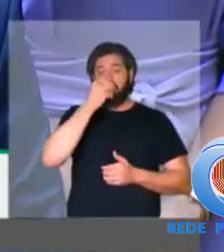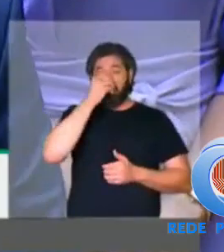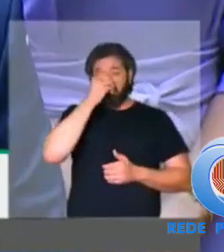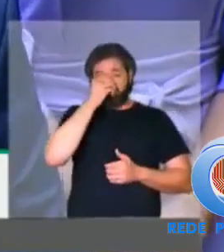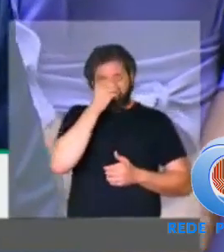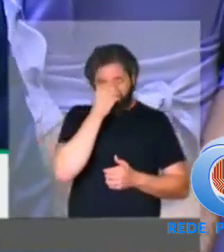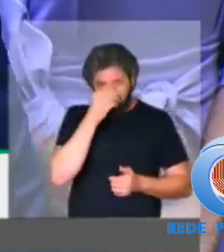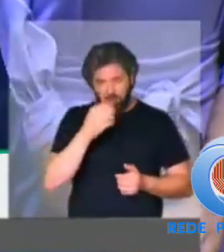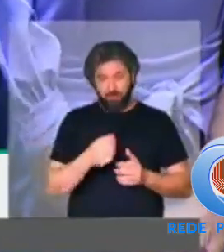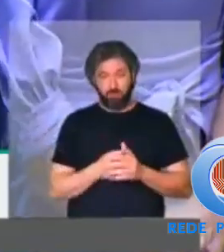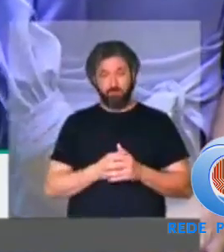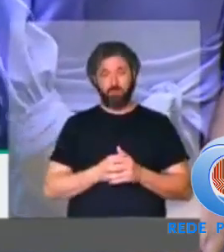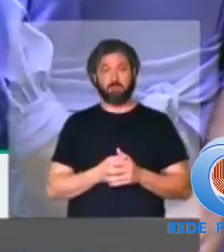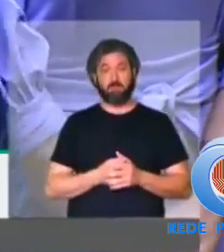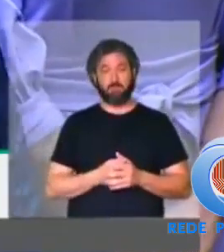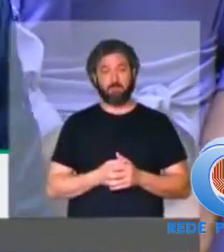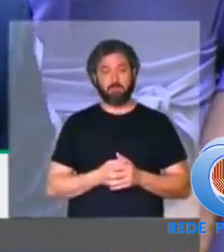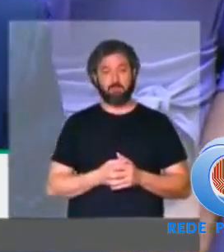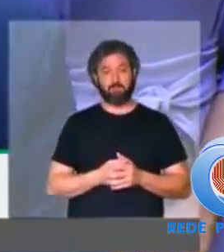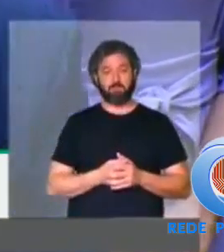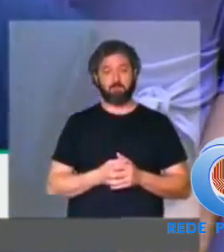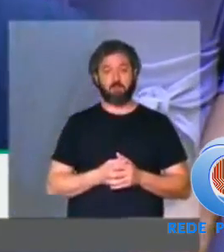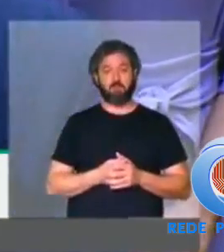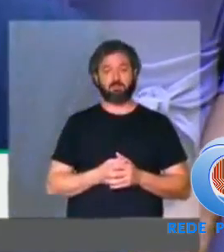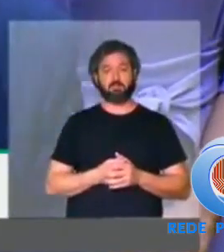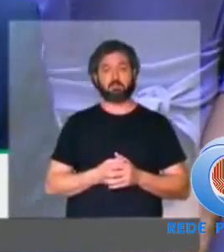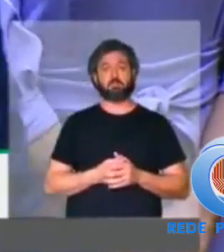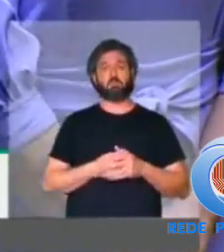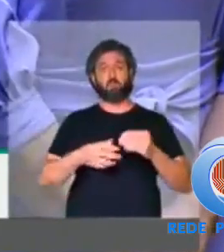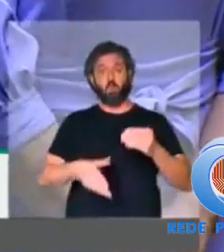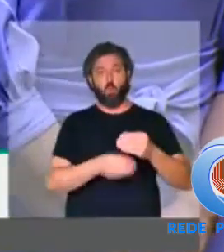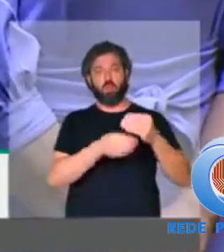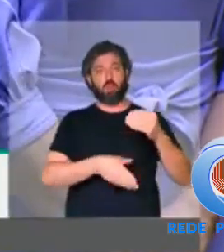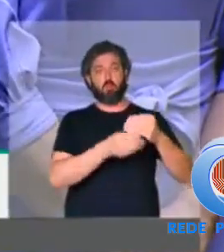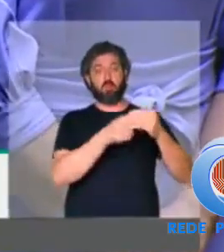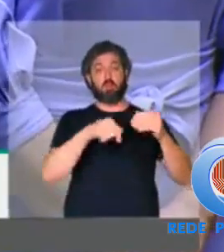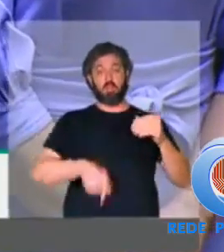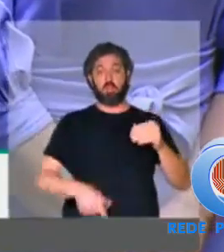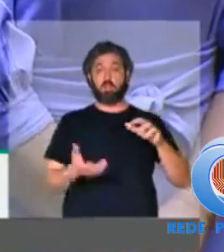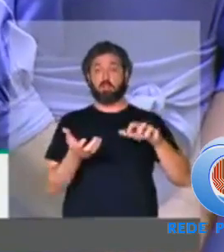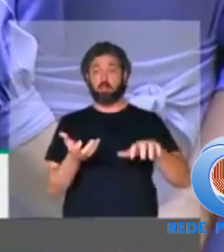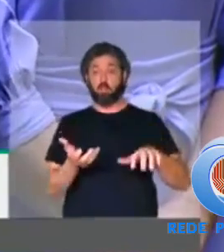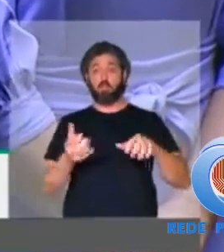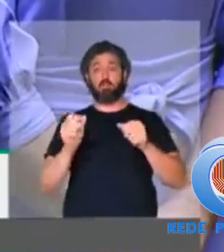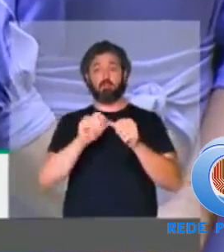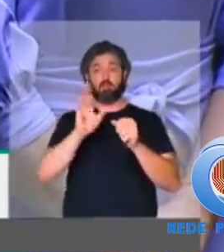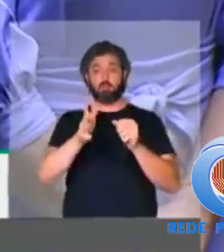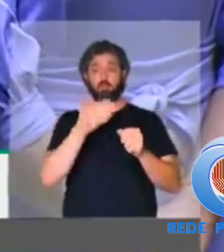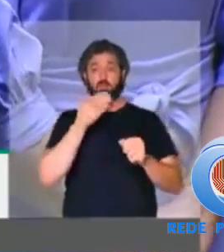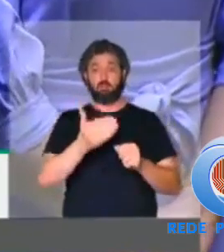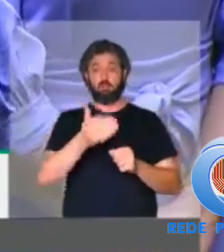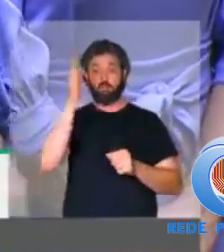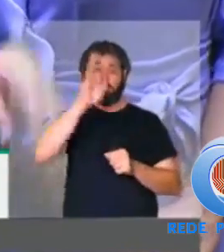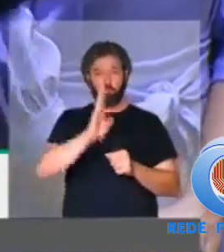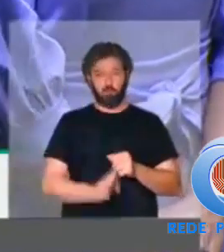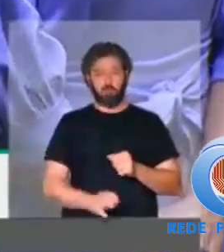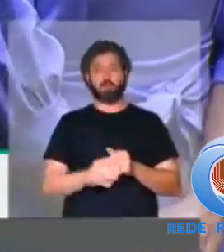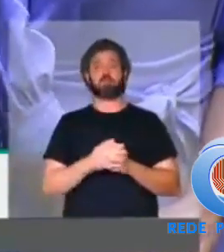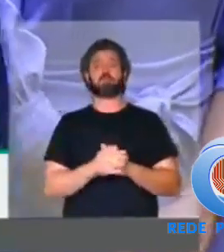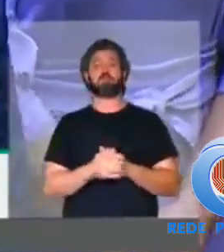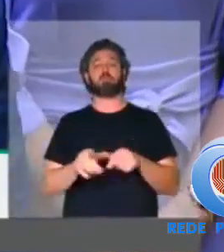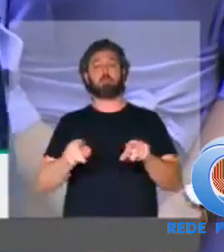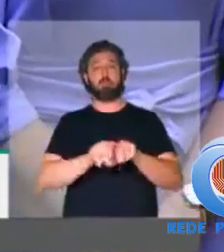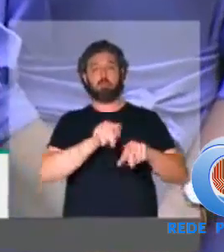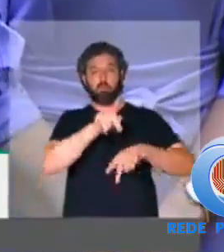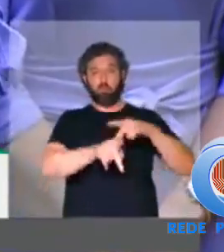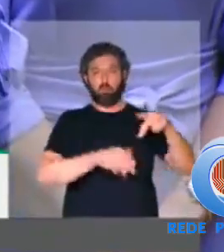que, com os gestos que este parlamento já fez em nome do Brasil e